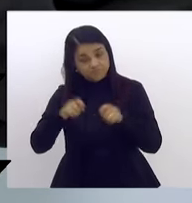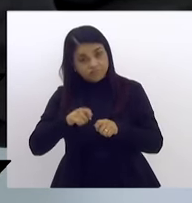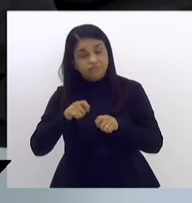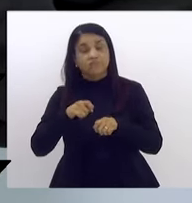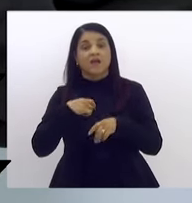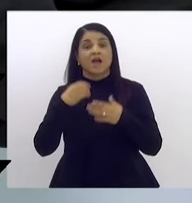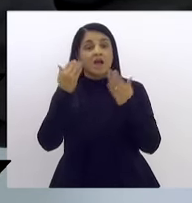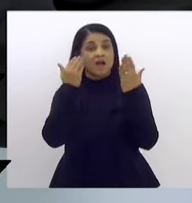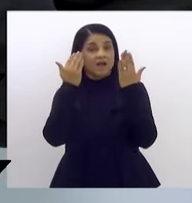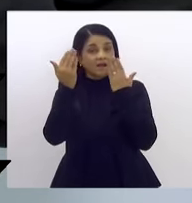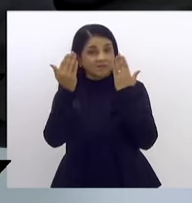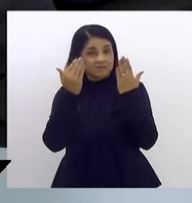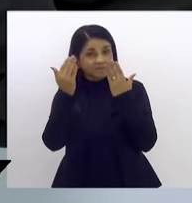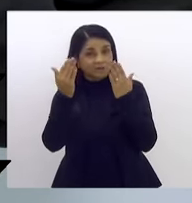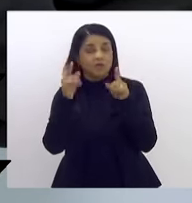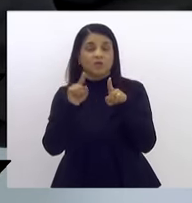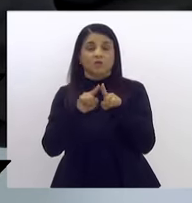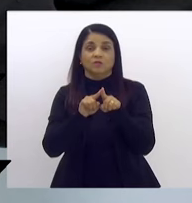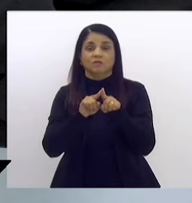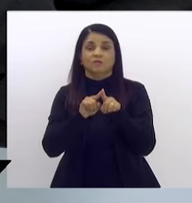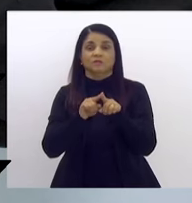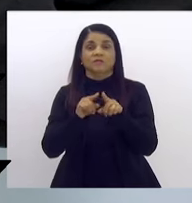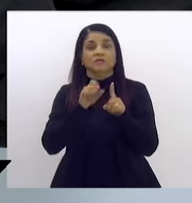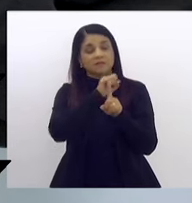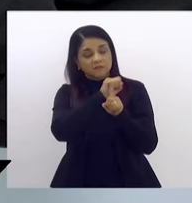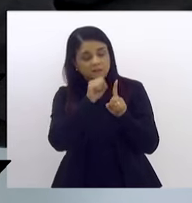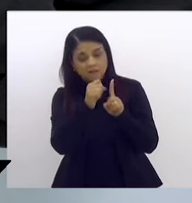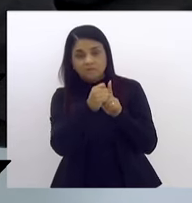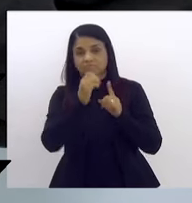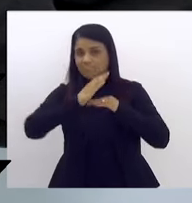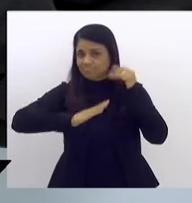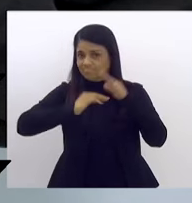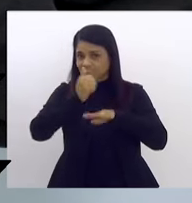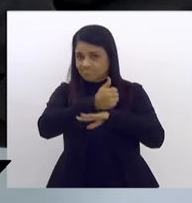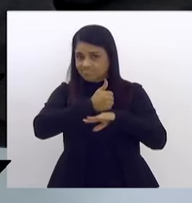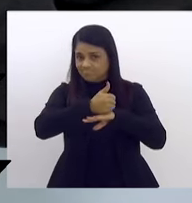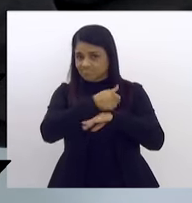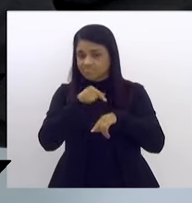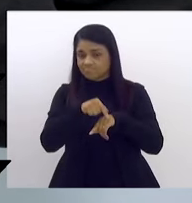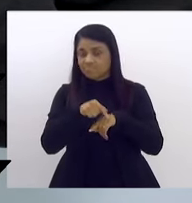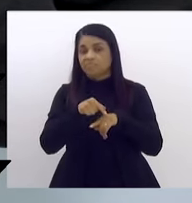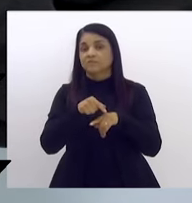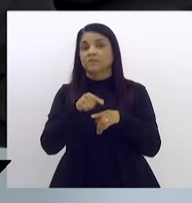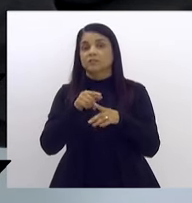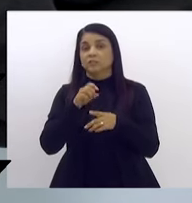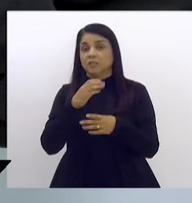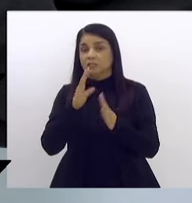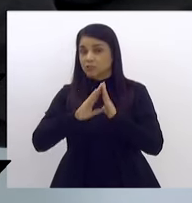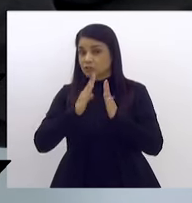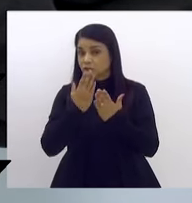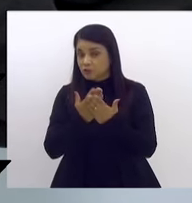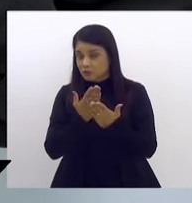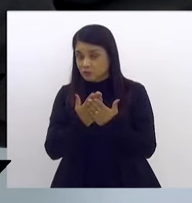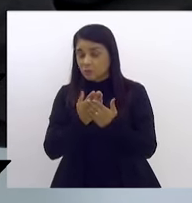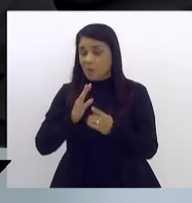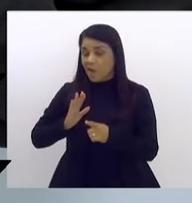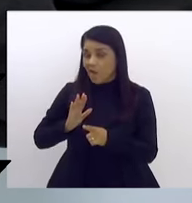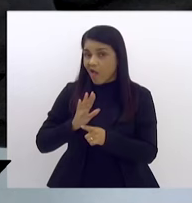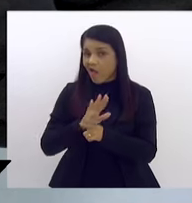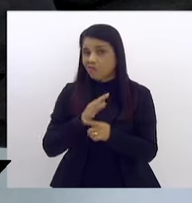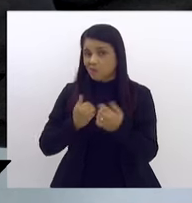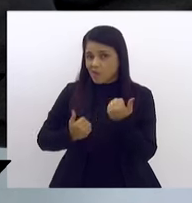psicólogos na rede esses profissionais são qualificados para ajudar no